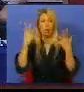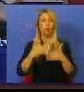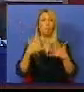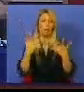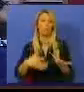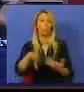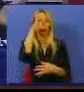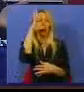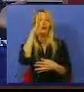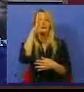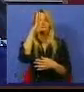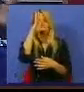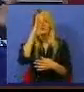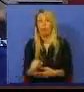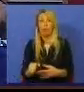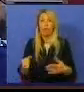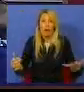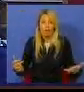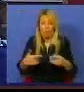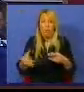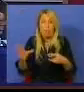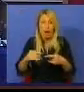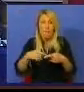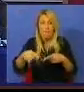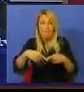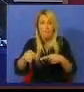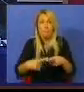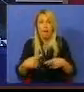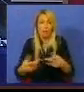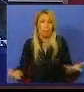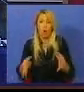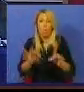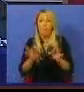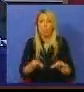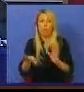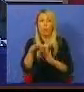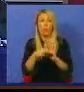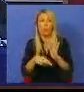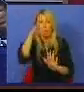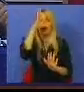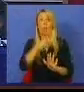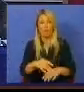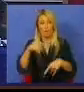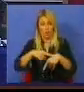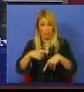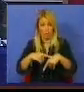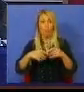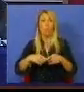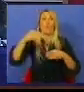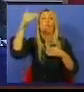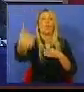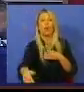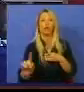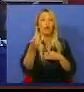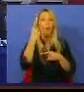este orçamento não pode existir. Este é, aliás, mesmo para o programa de governo, o orçamento do longo prazo e nem sequer do médio